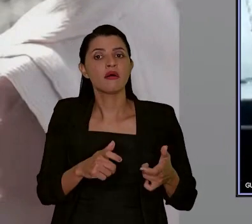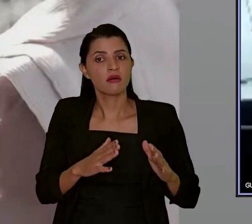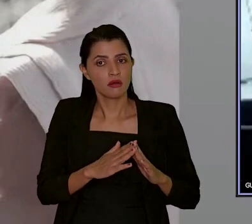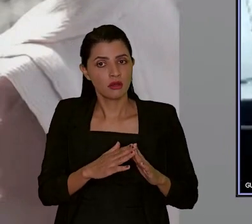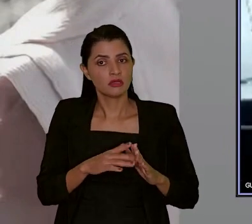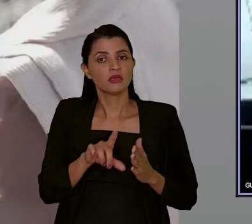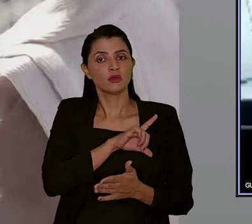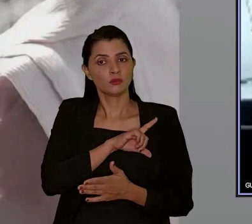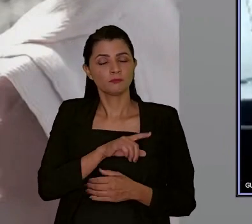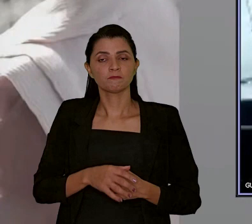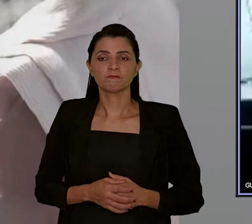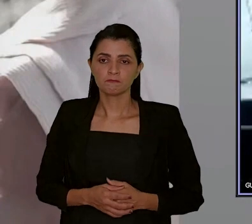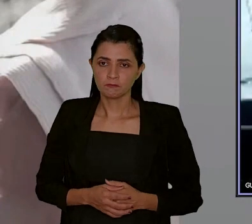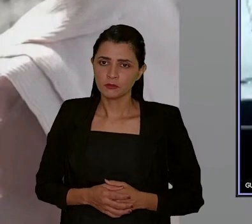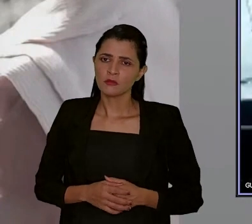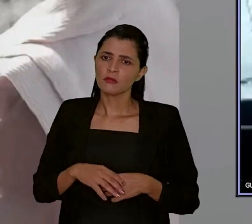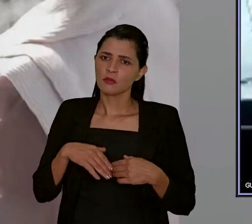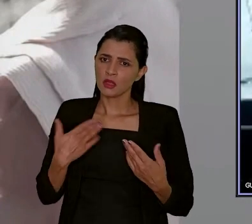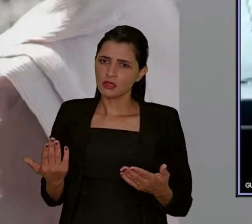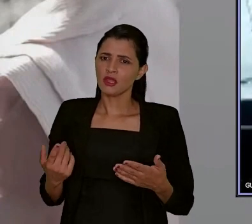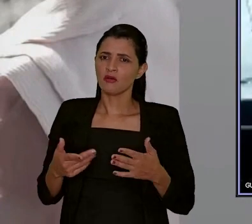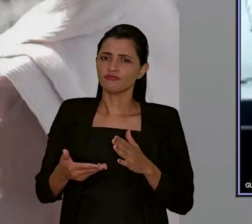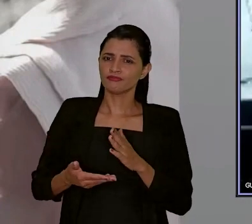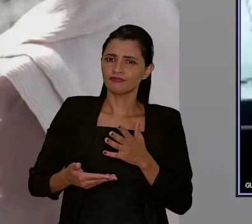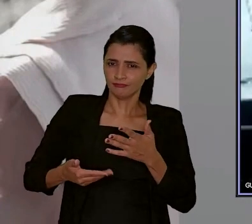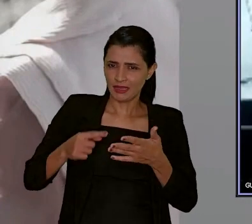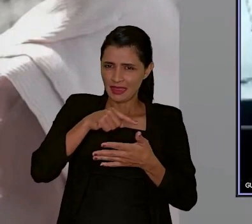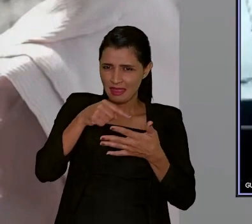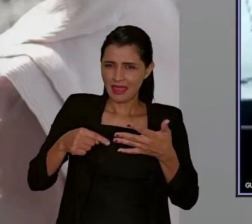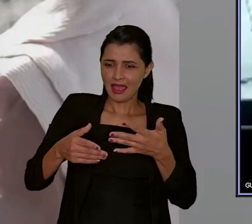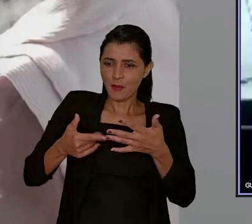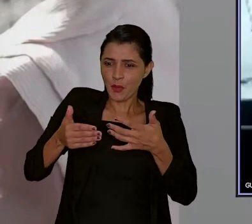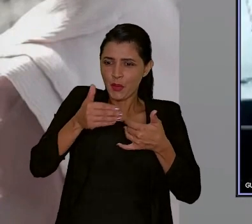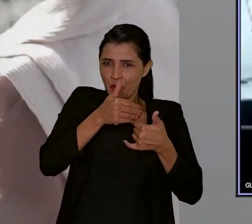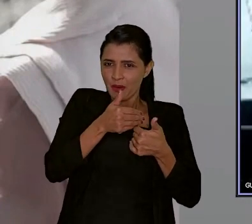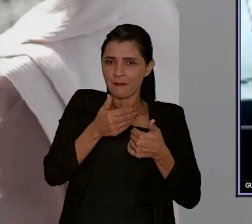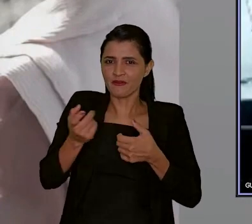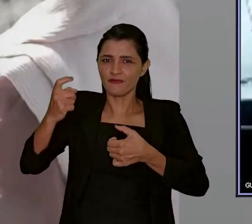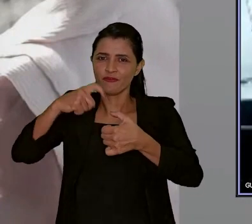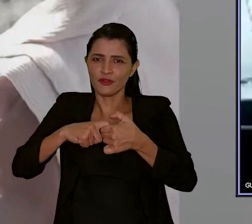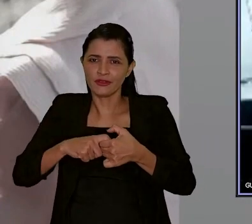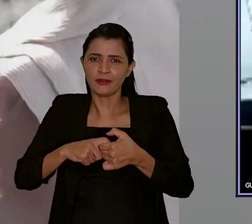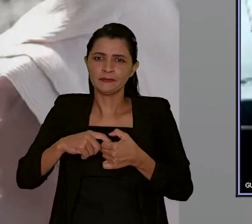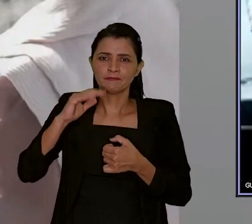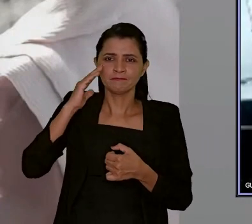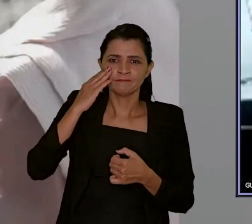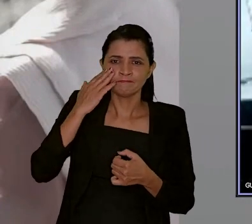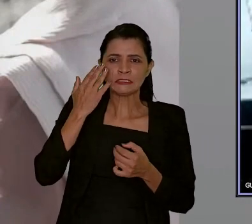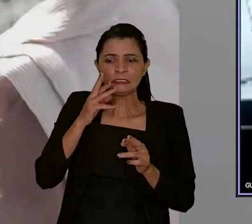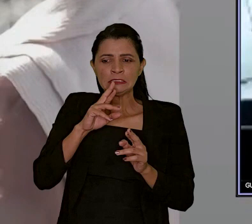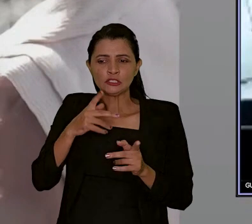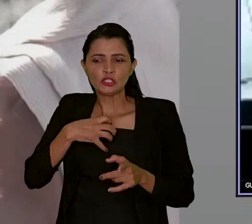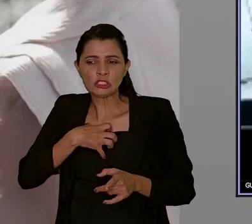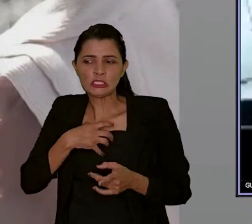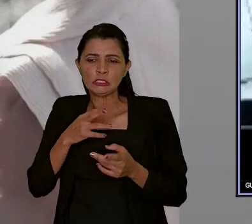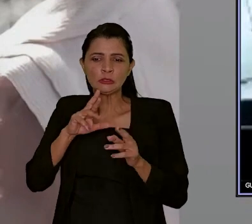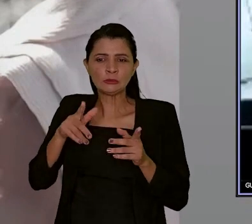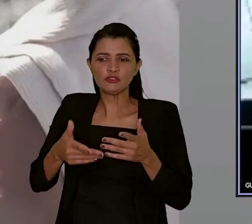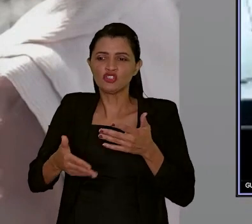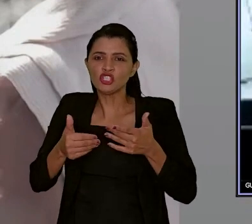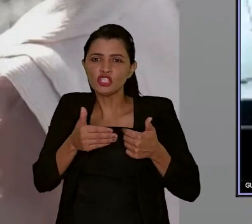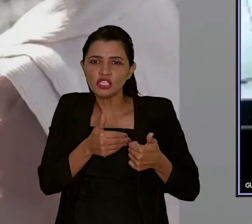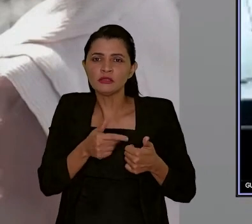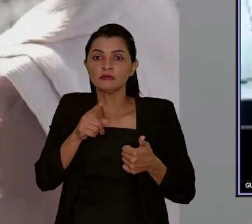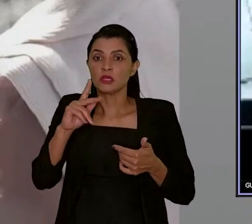próprias exceções ao retorno, além de serem interpretadas de modo restritivo, ainda que, de fato, elas ocorram em